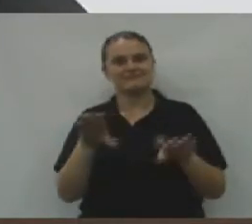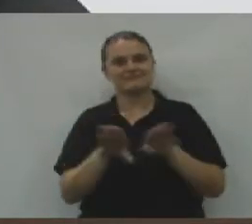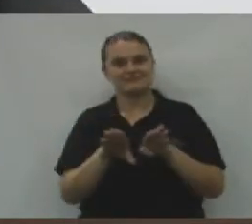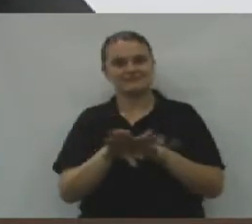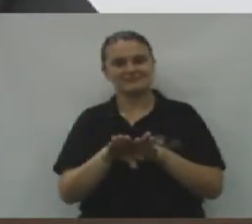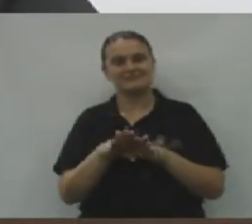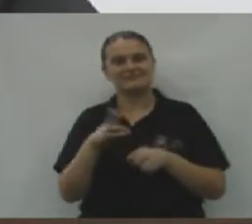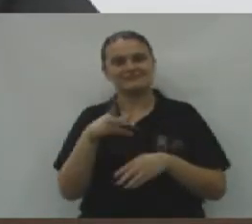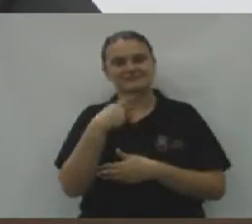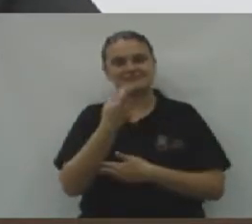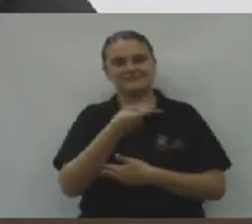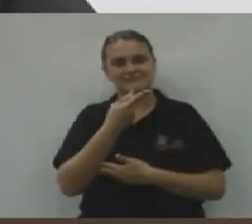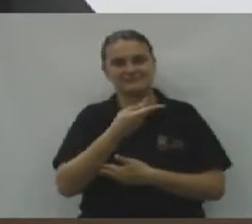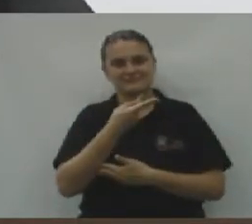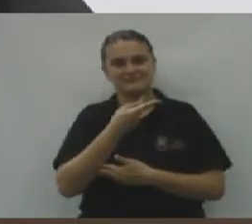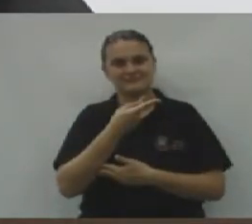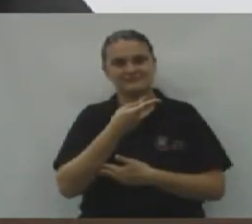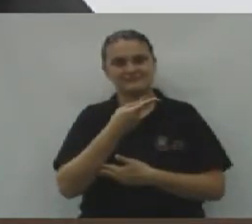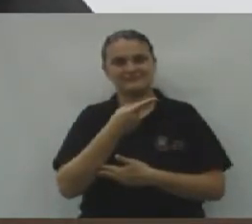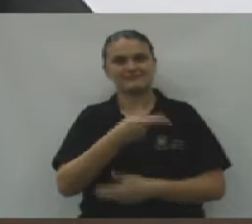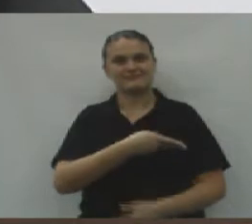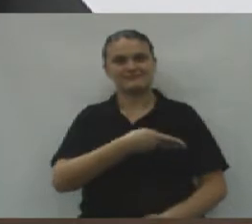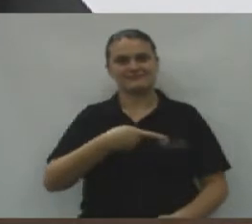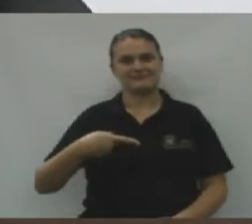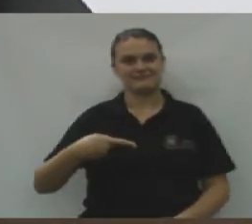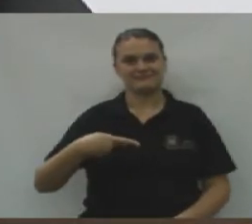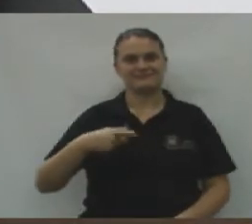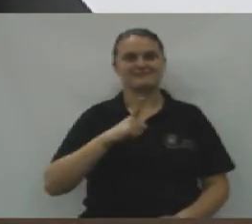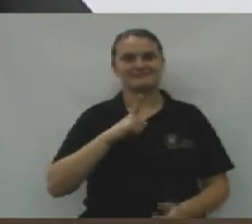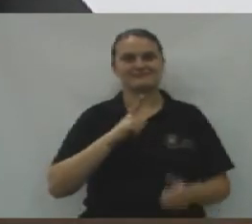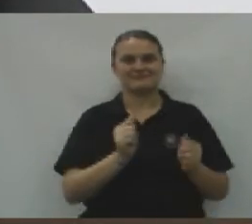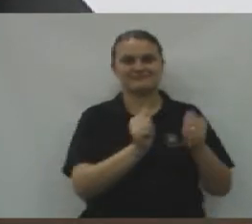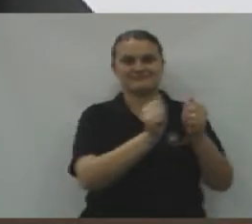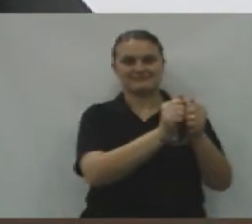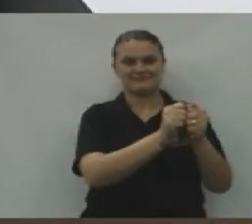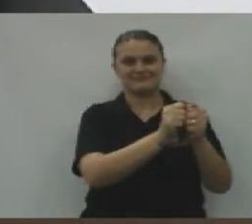deixar de me reportar aqui ao pastor, que está ali do lado,